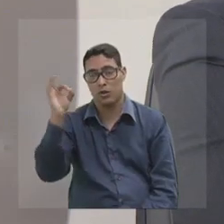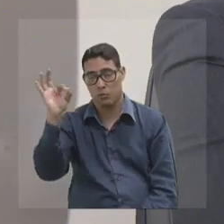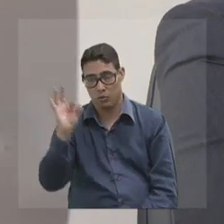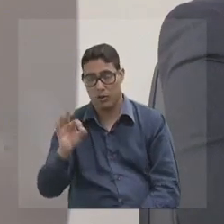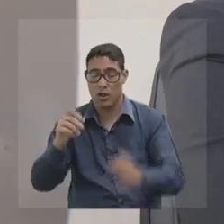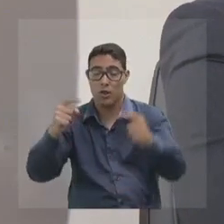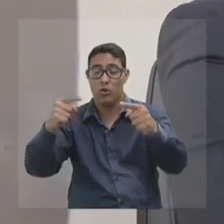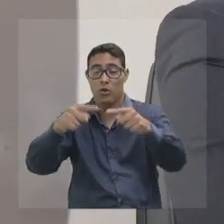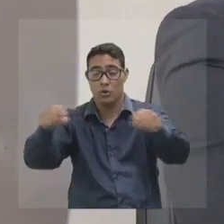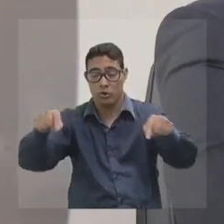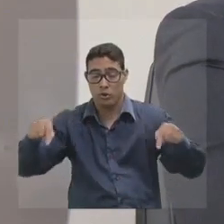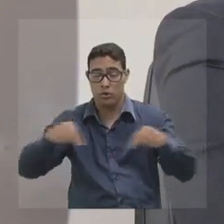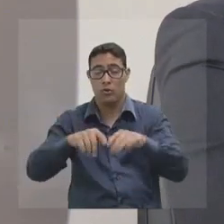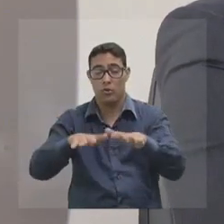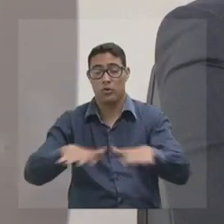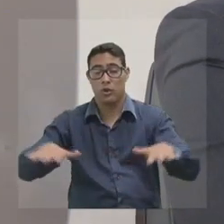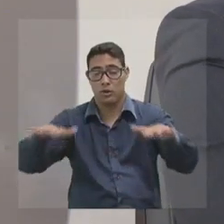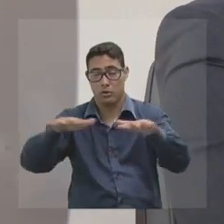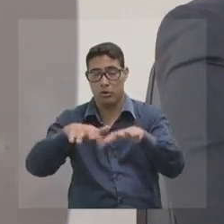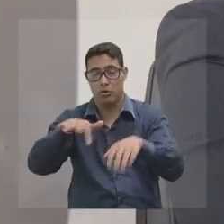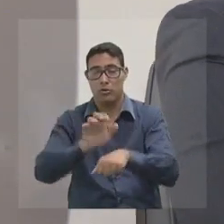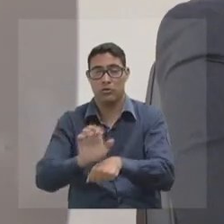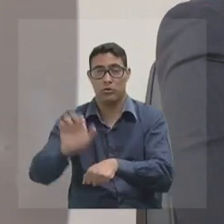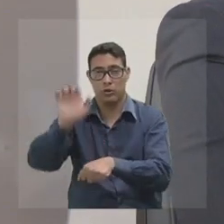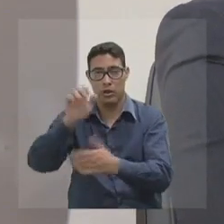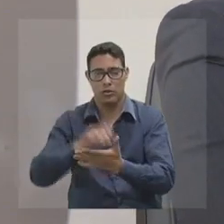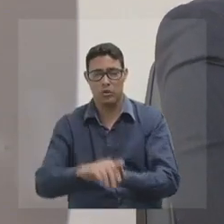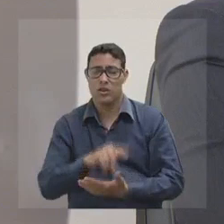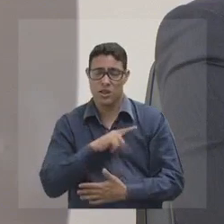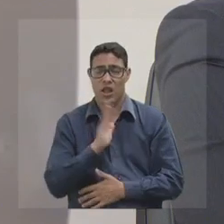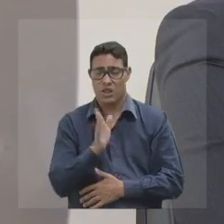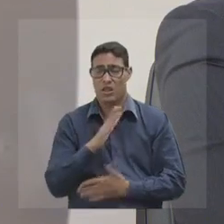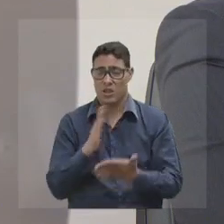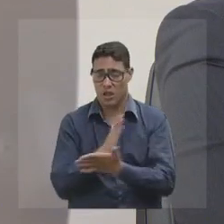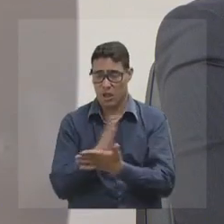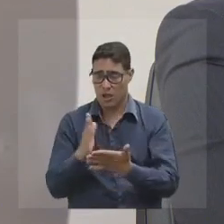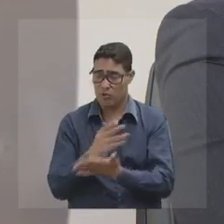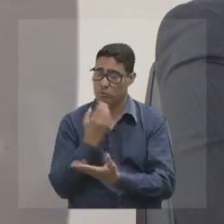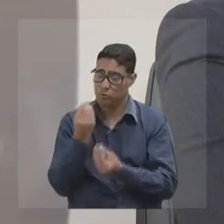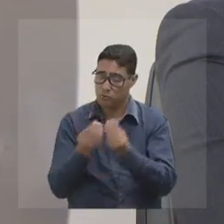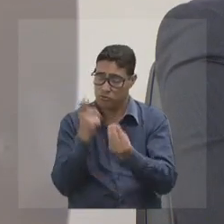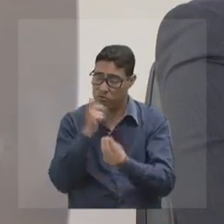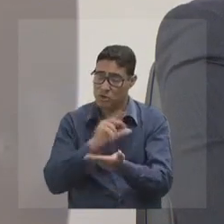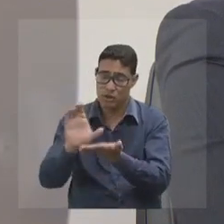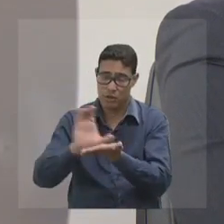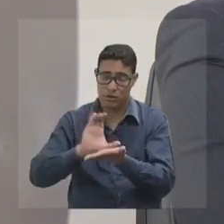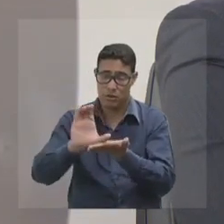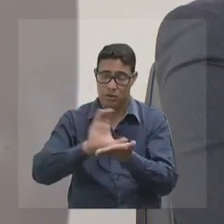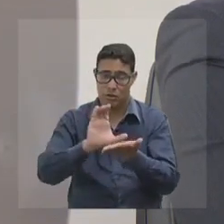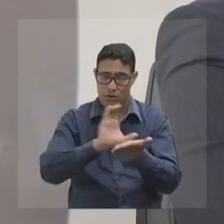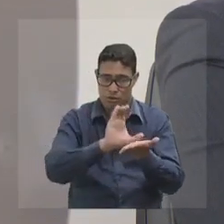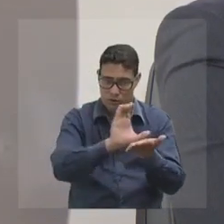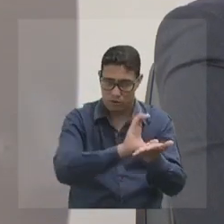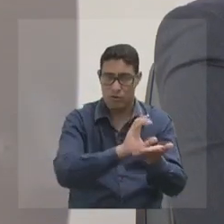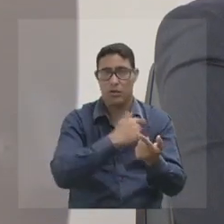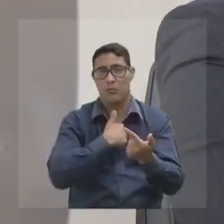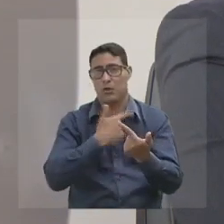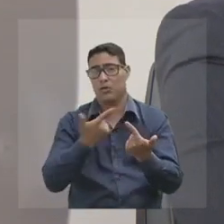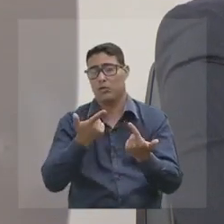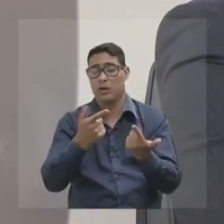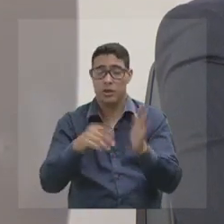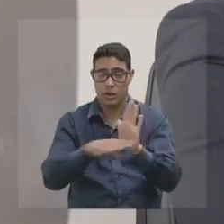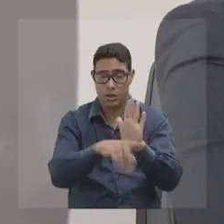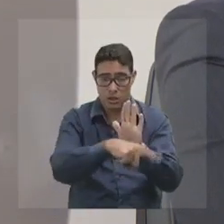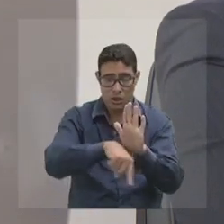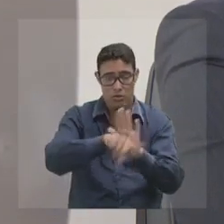nós estamos estruturando e já temos algumas fontes de financiamento deputada e o programa de regularização ambiental para pequenos produtores